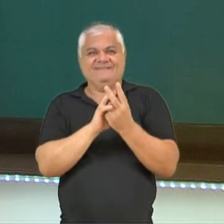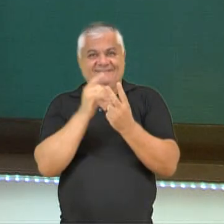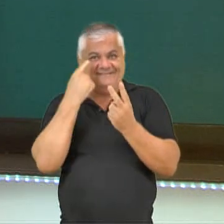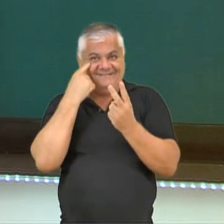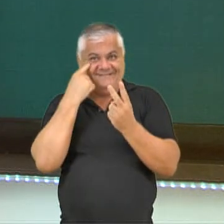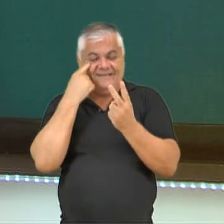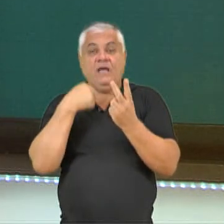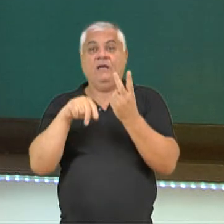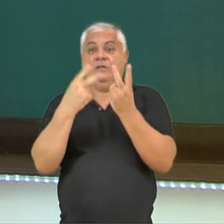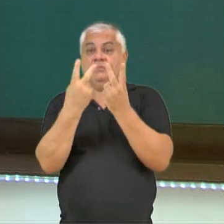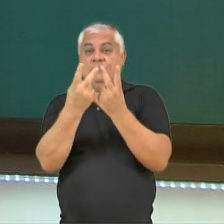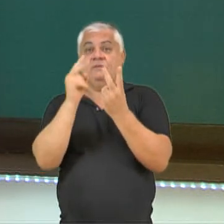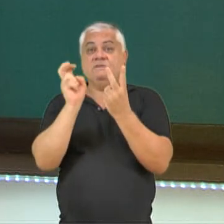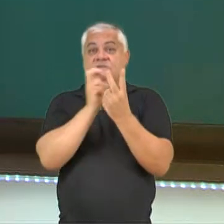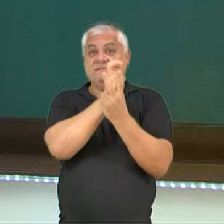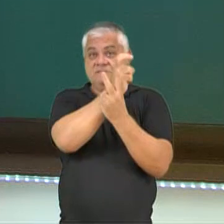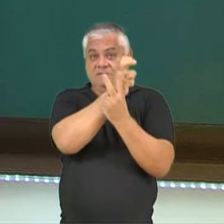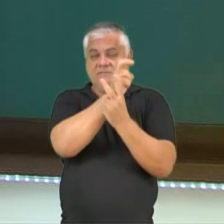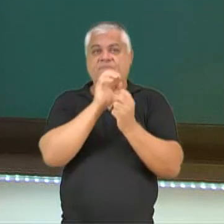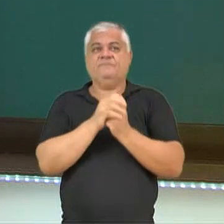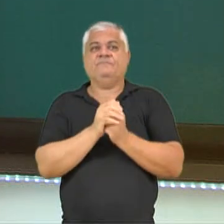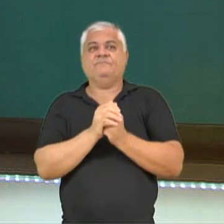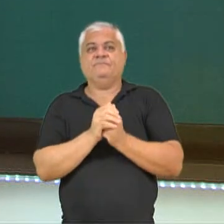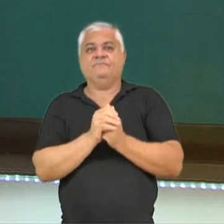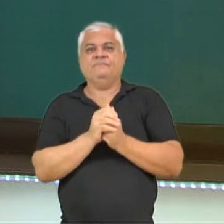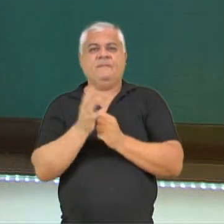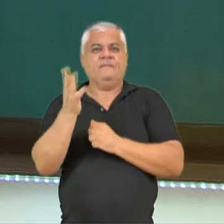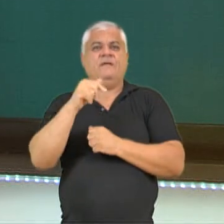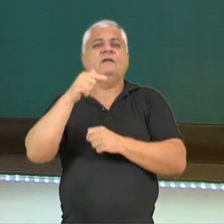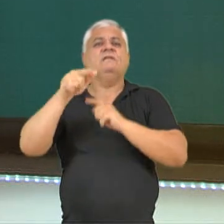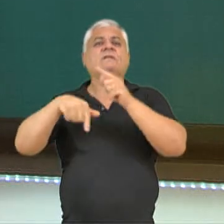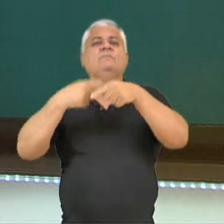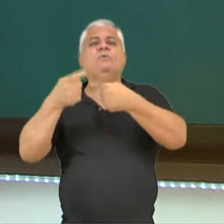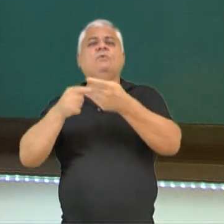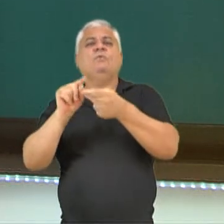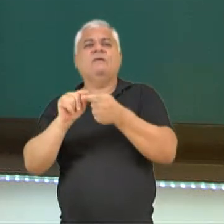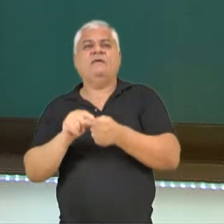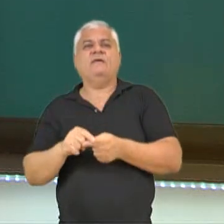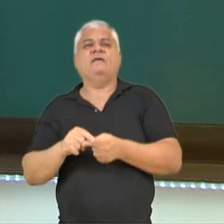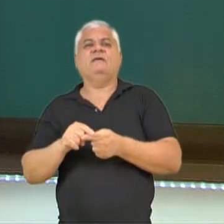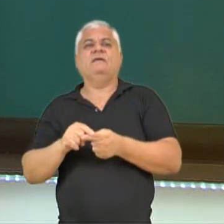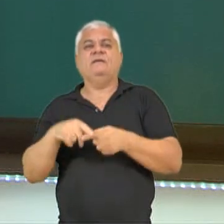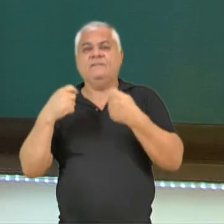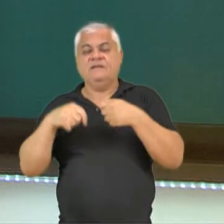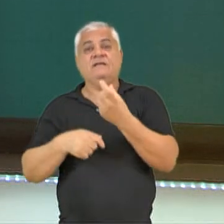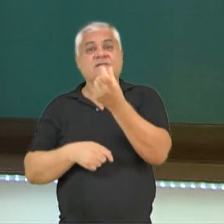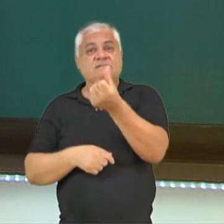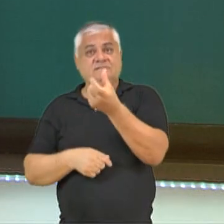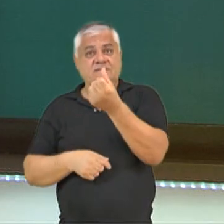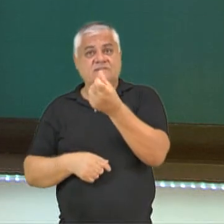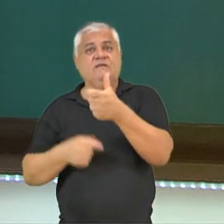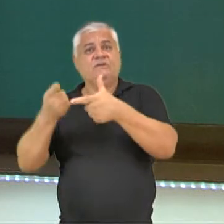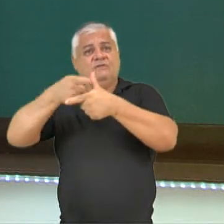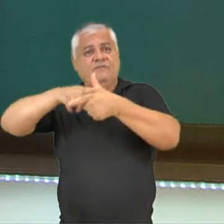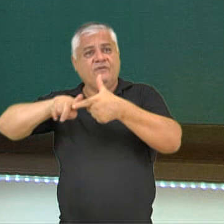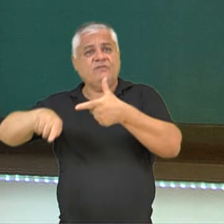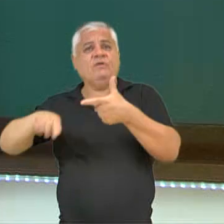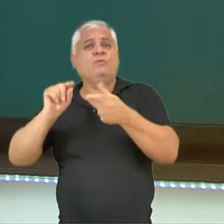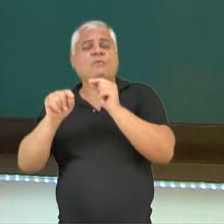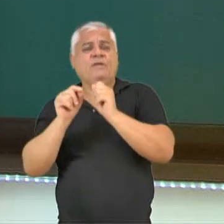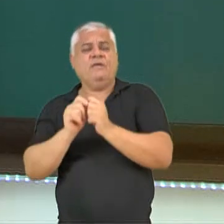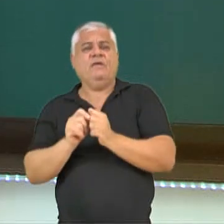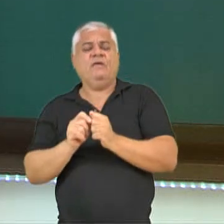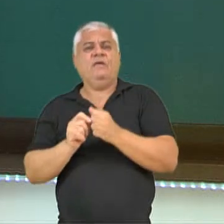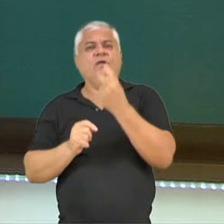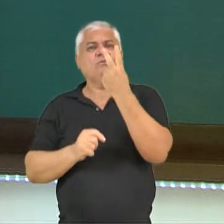para fora como índice da raiz. Próximo passo, fatorar esse carinha aqui, ó. 16 é a mesma coisa